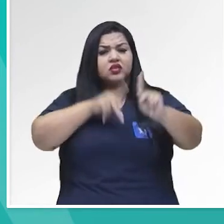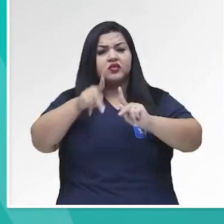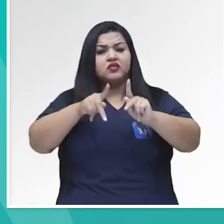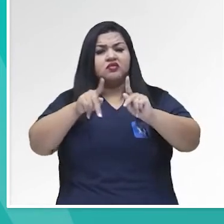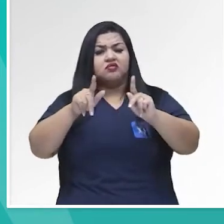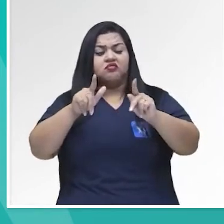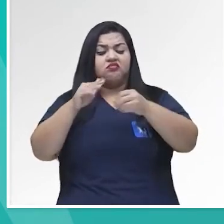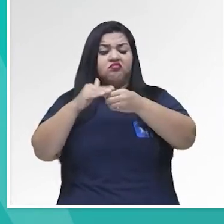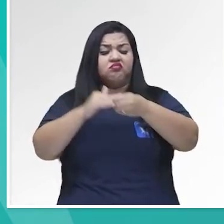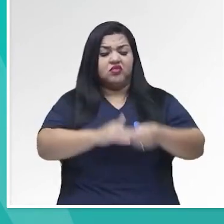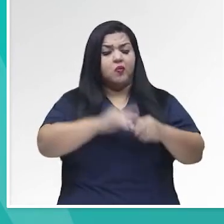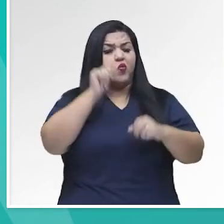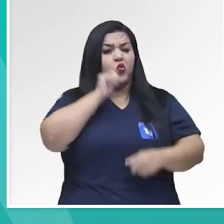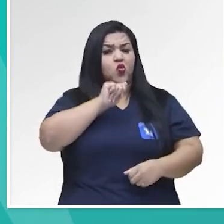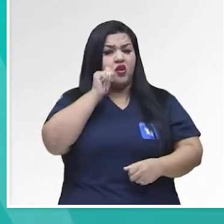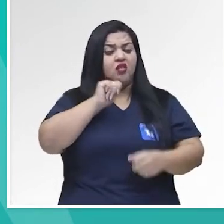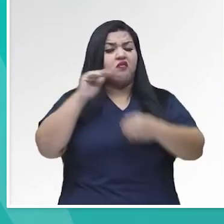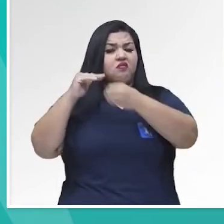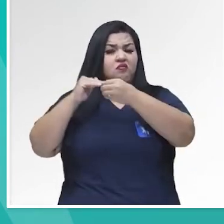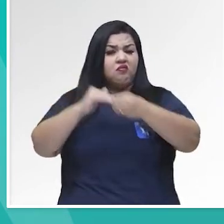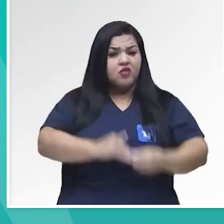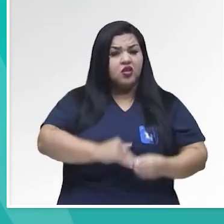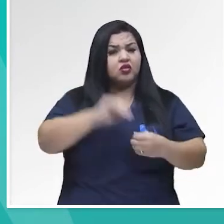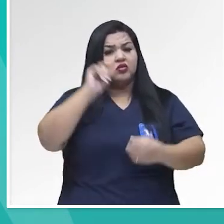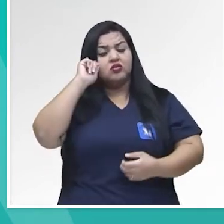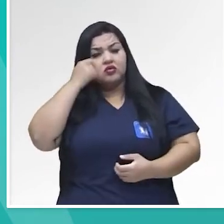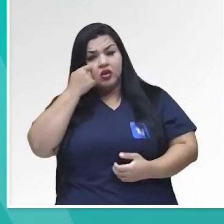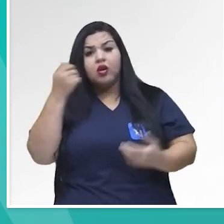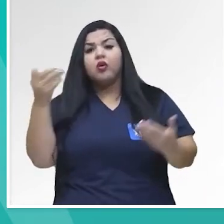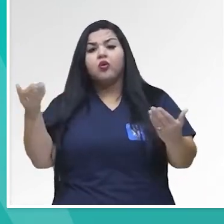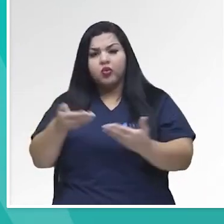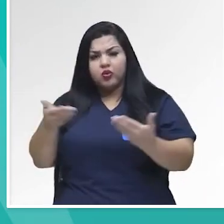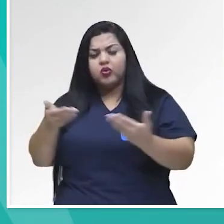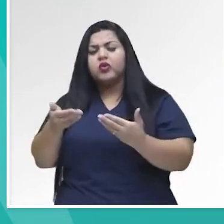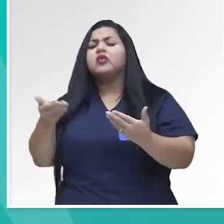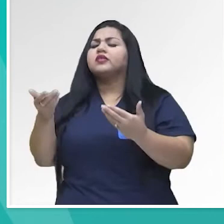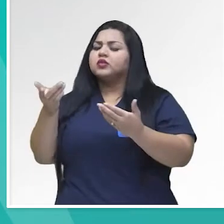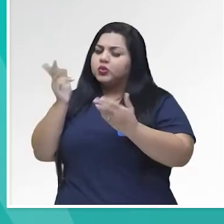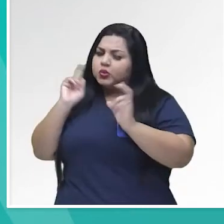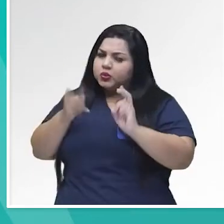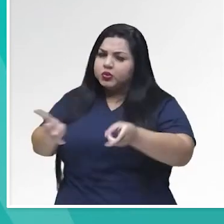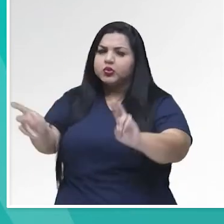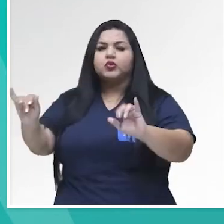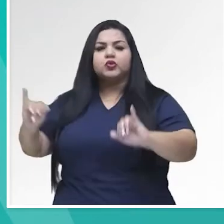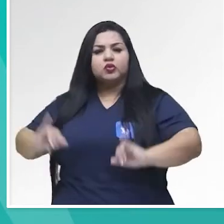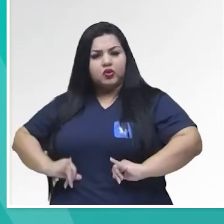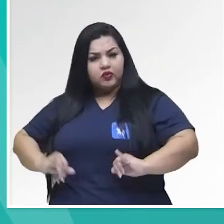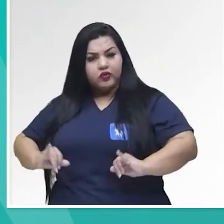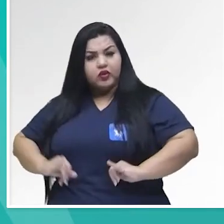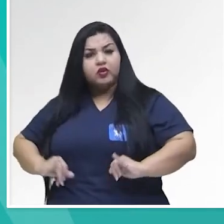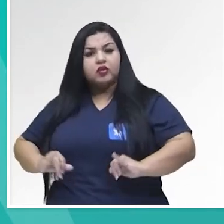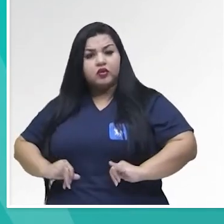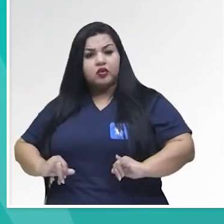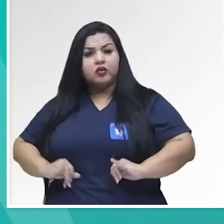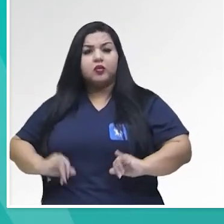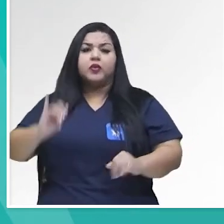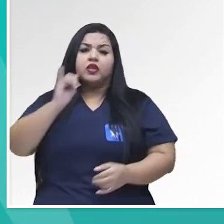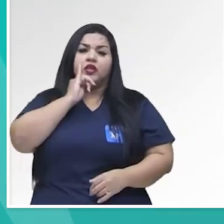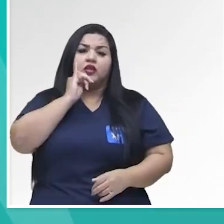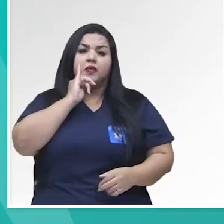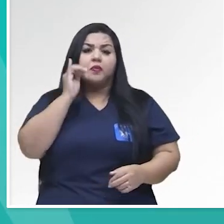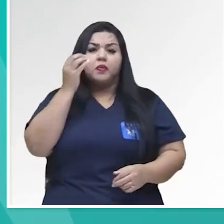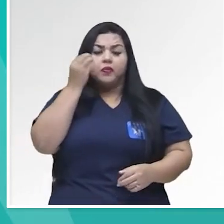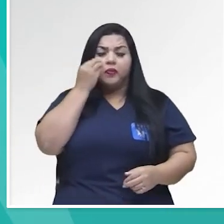minorizava as mulheres, que minorizava os negros. Hoje ainda nós sofremos esse tipo de drama, né? Por exemplo, nós podemos